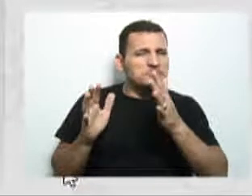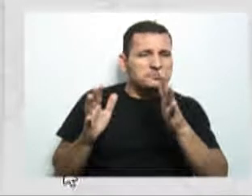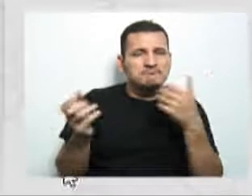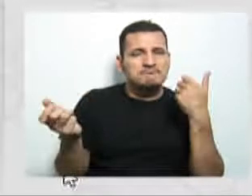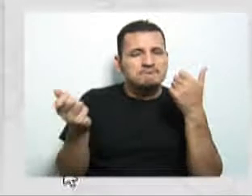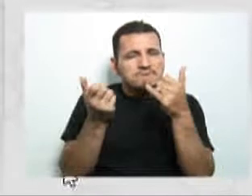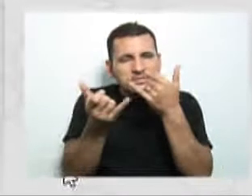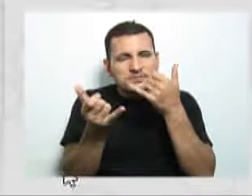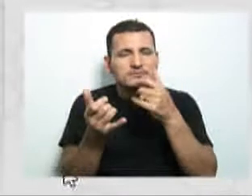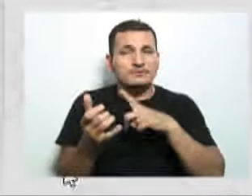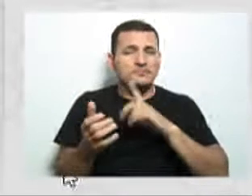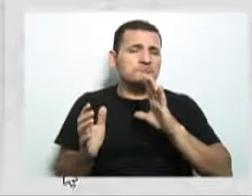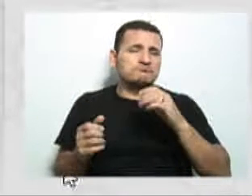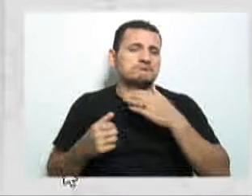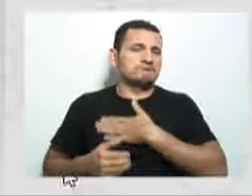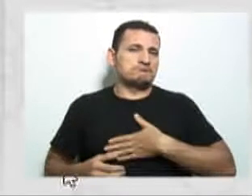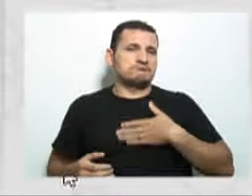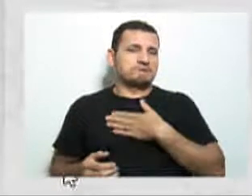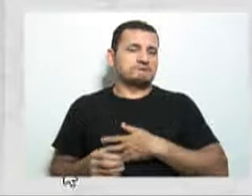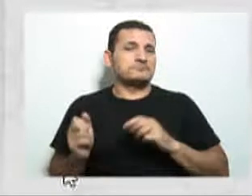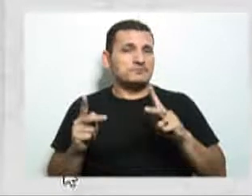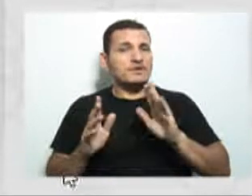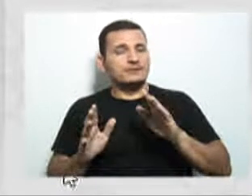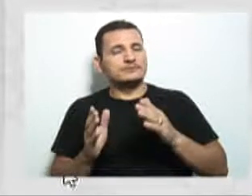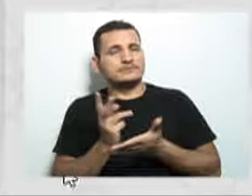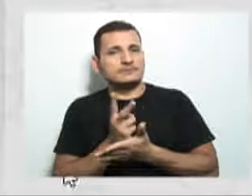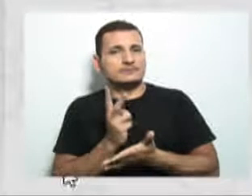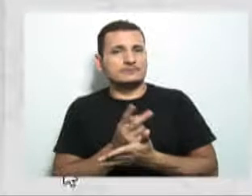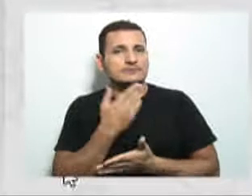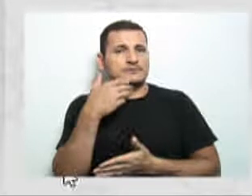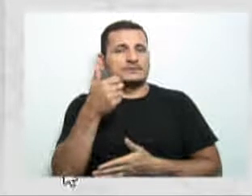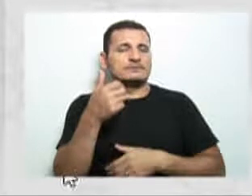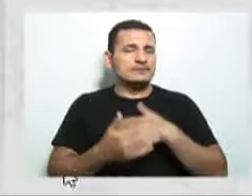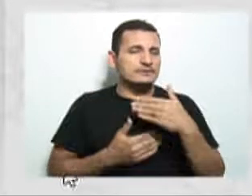me dou por satisfeito, mas sempre tentando melhorar. E o